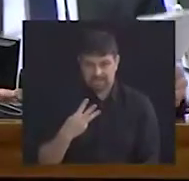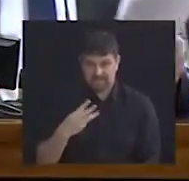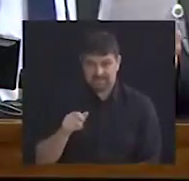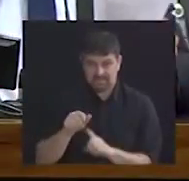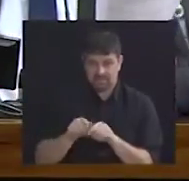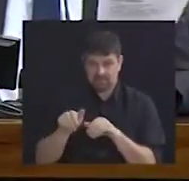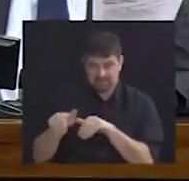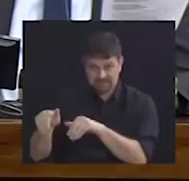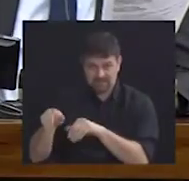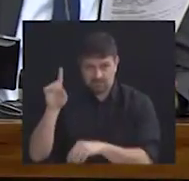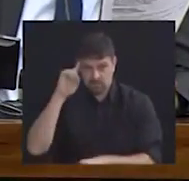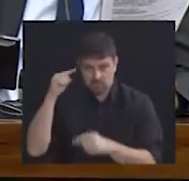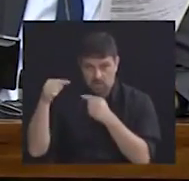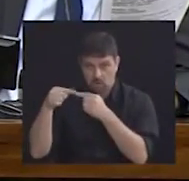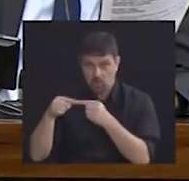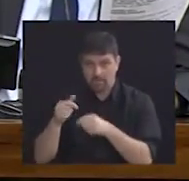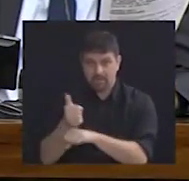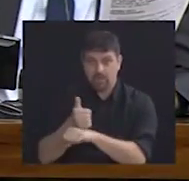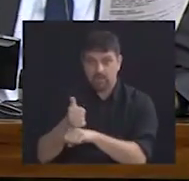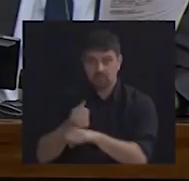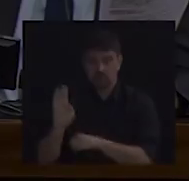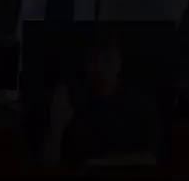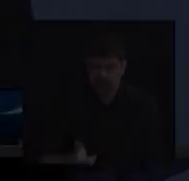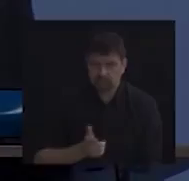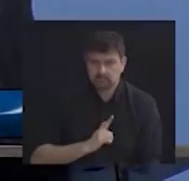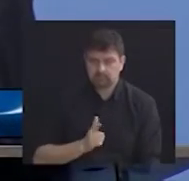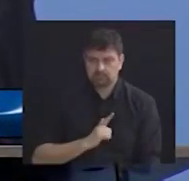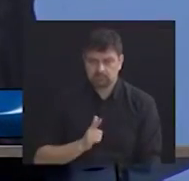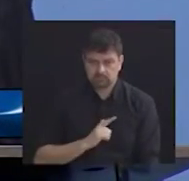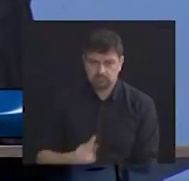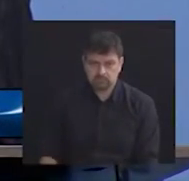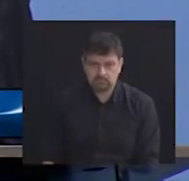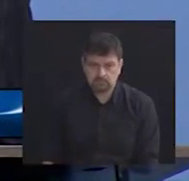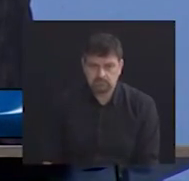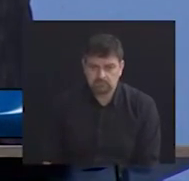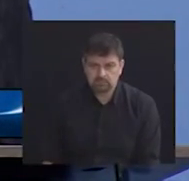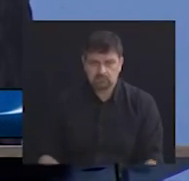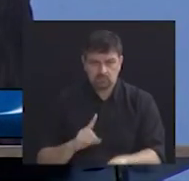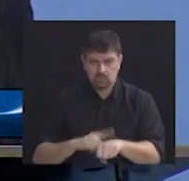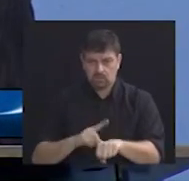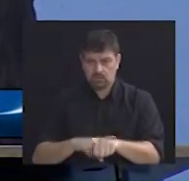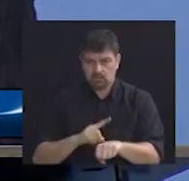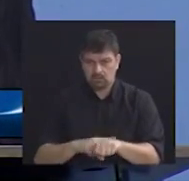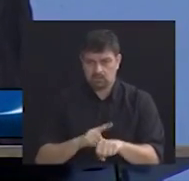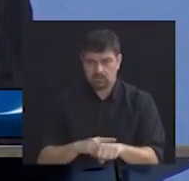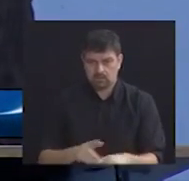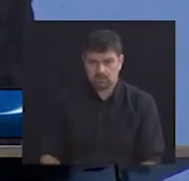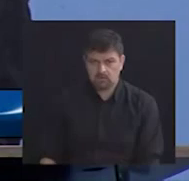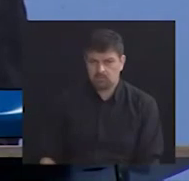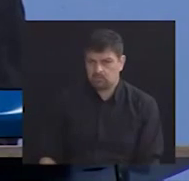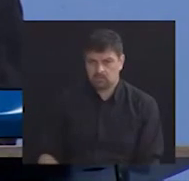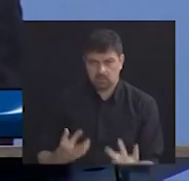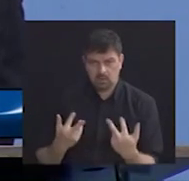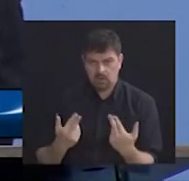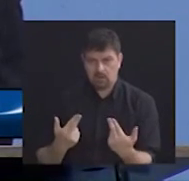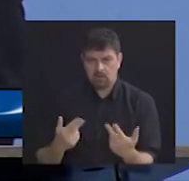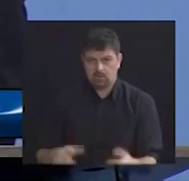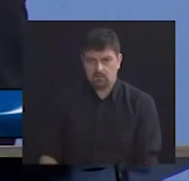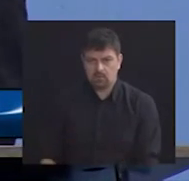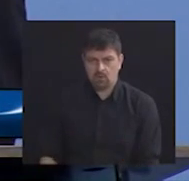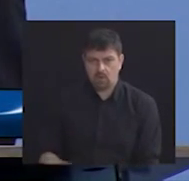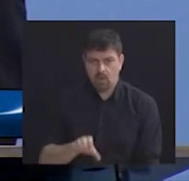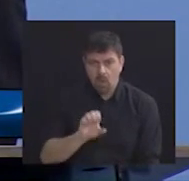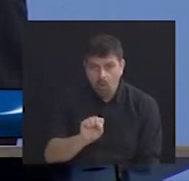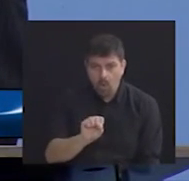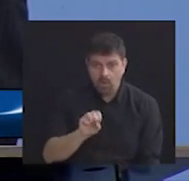Parque e Fazendinha, São Jorge e Santa Bárbara. O parlamentar criticou a atitude da INDEC, que unificou diversas linhas e